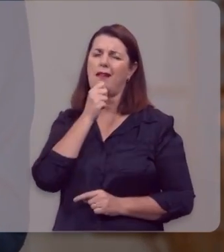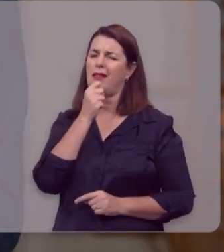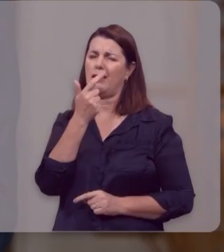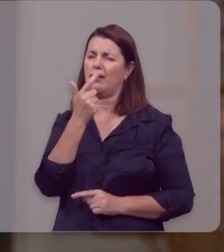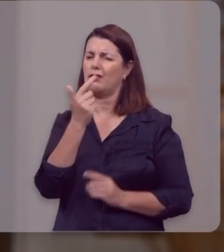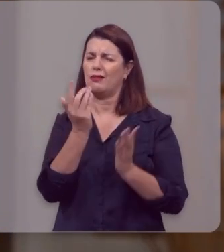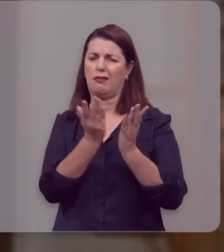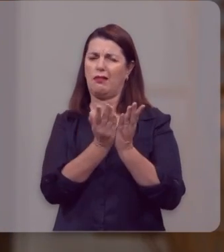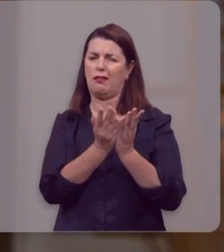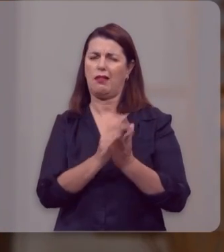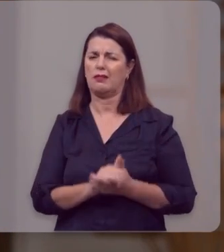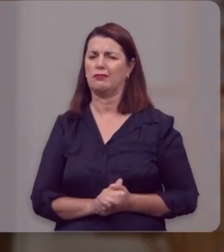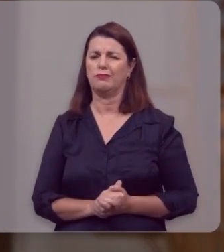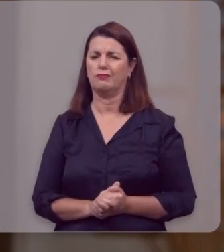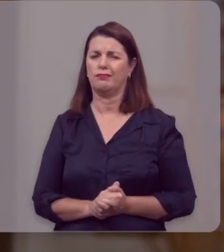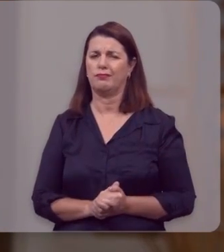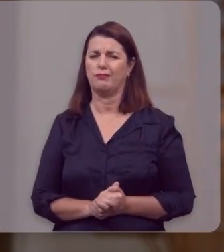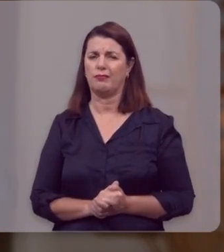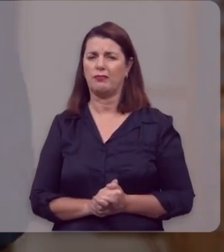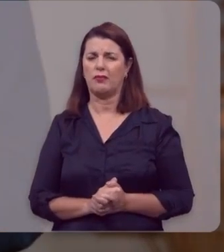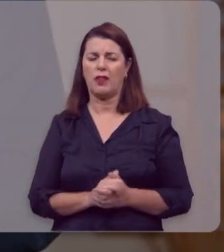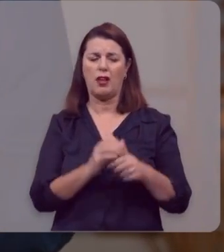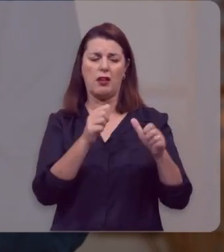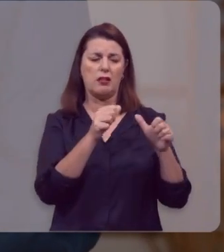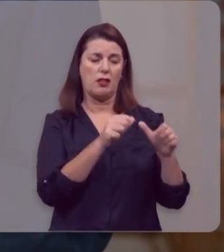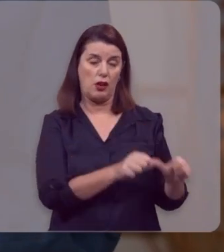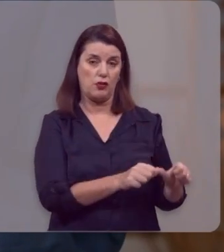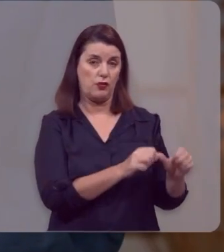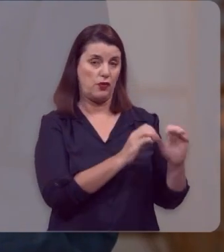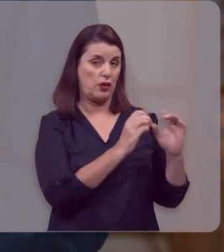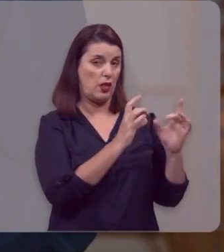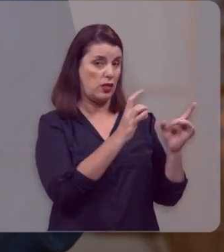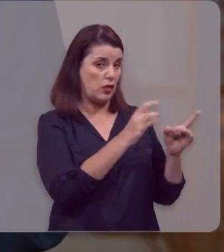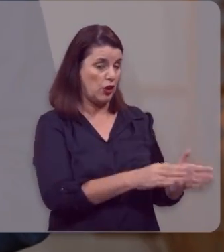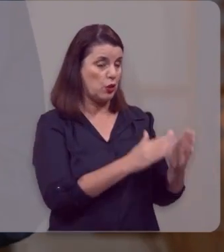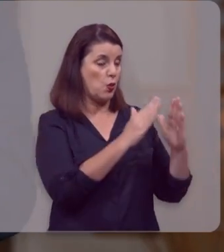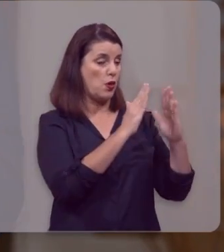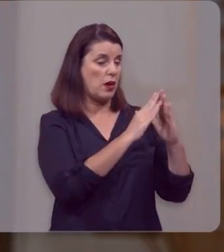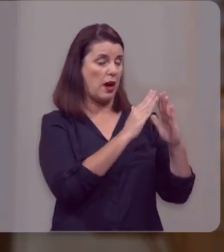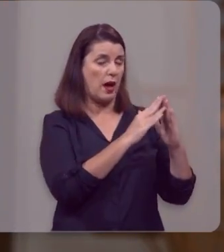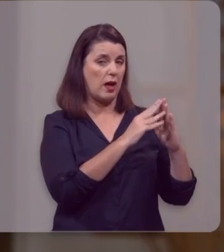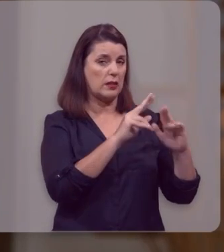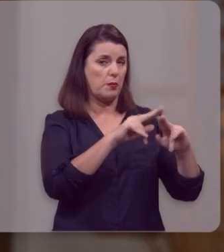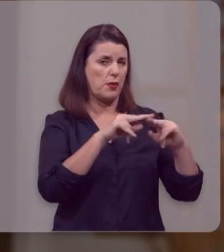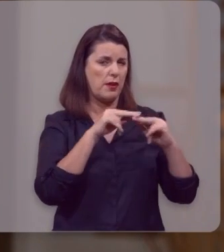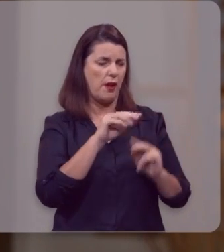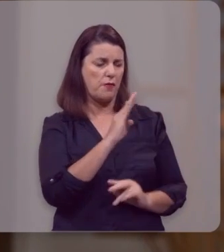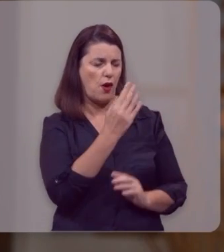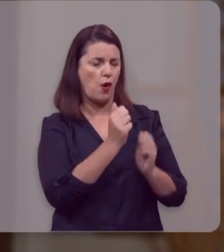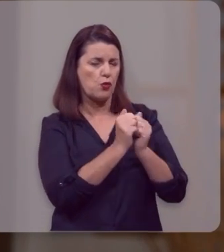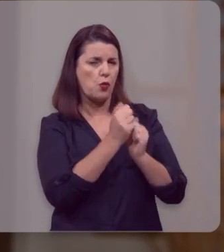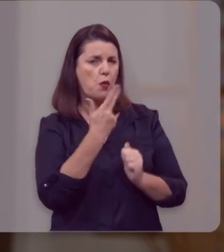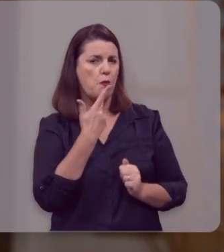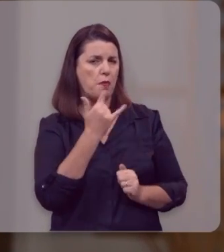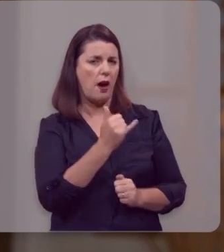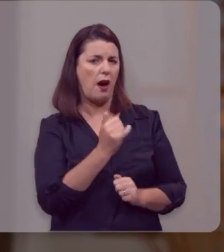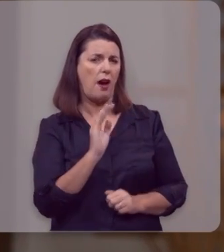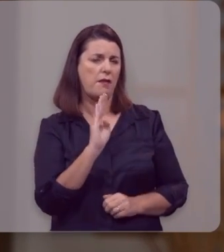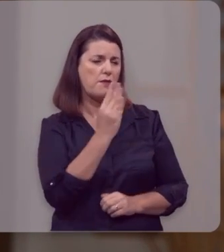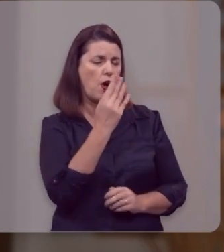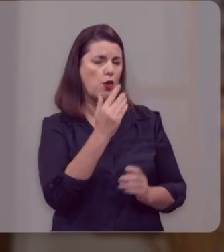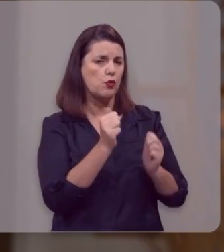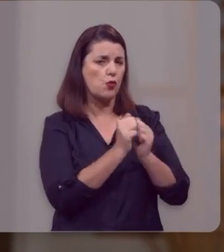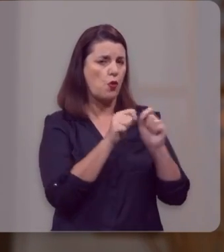crente. Ele saiu de casa depois de enganar o pai e trair o